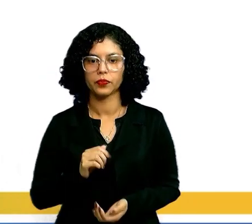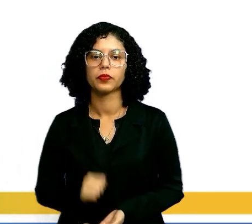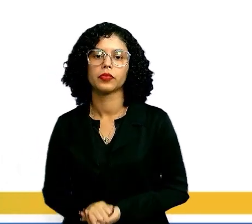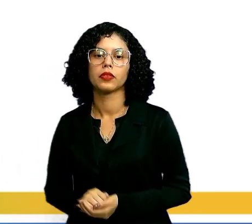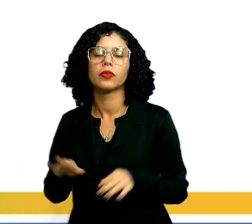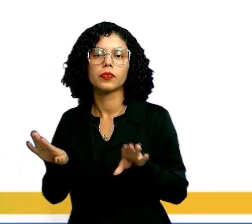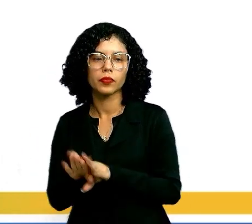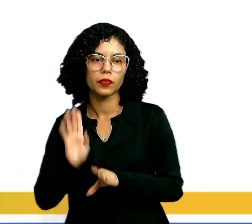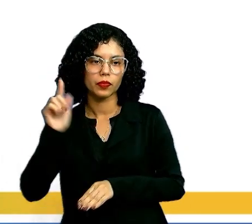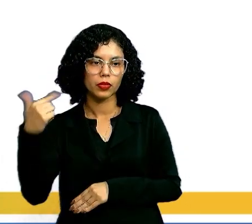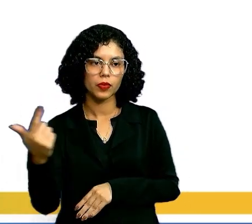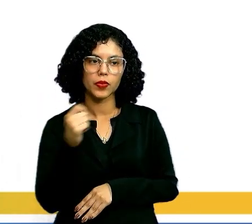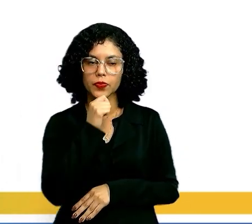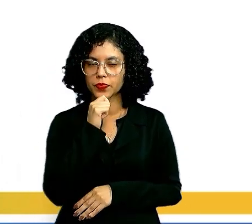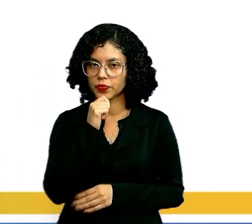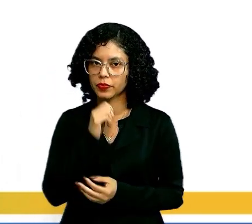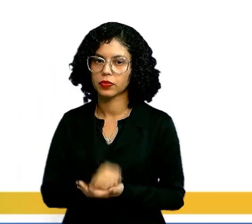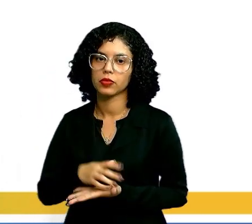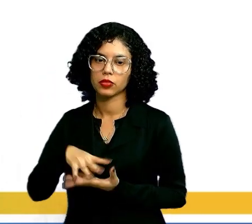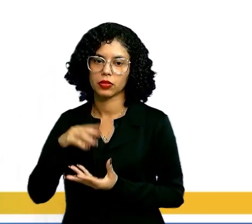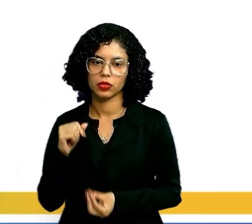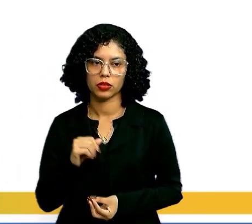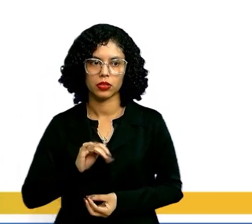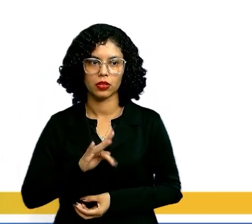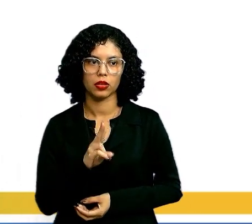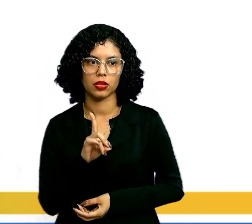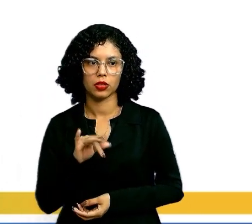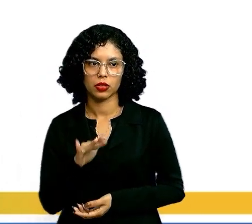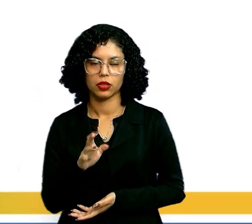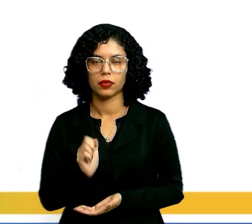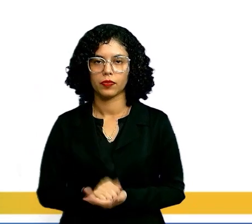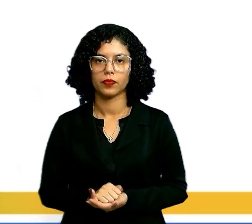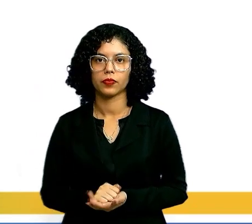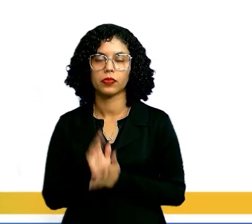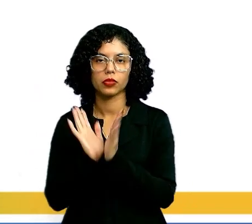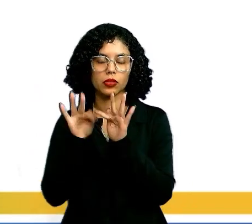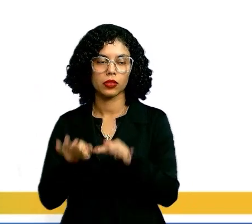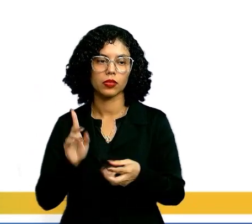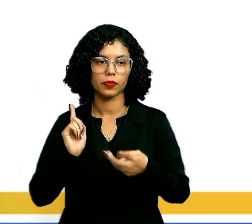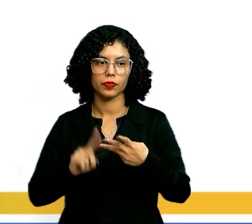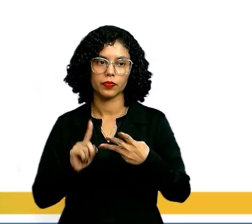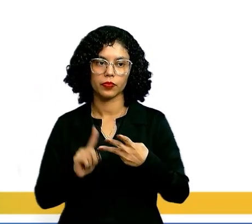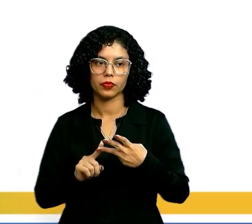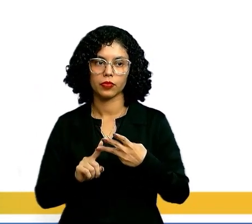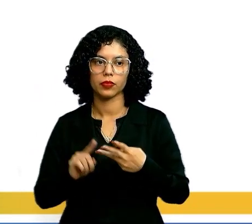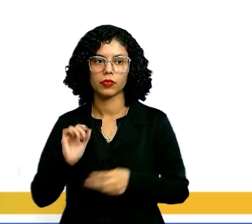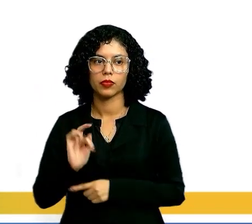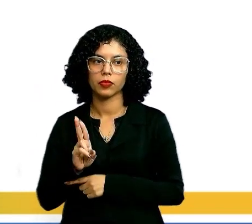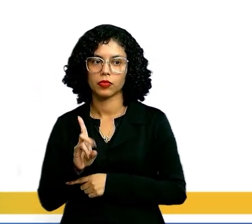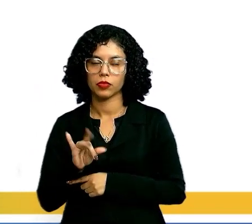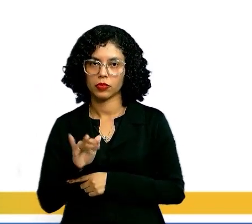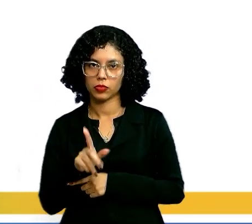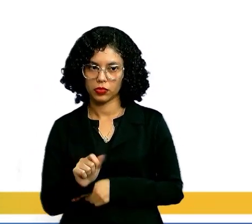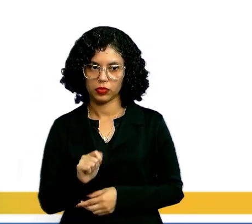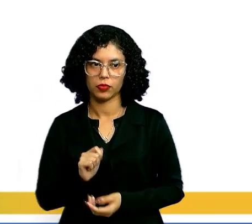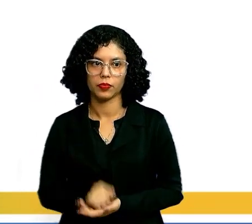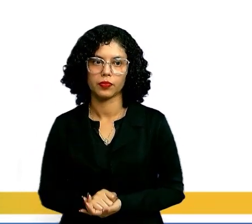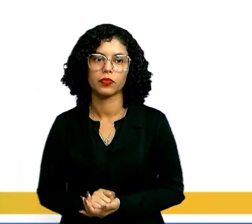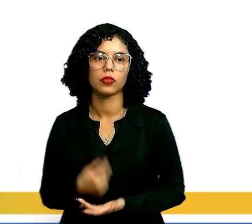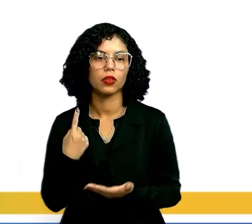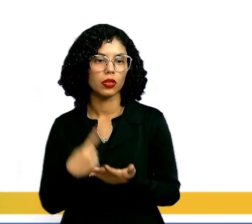seus comandantes são aqueles que têm a alma irací Finalmente nós temos aqueles que TM a alma